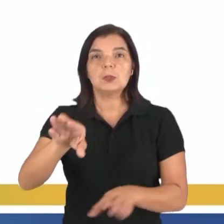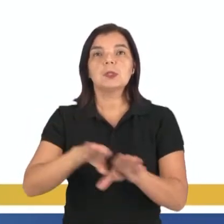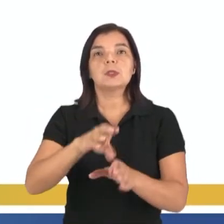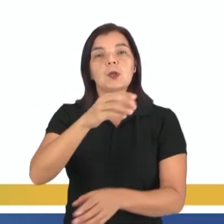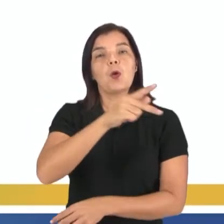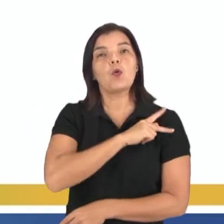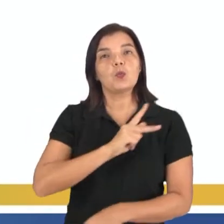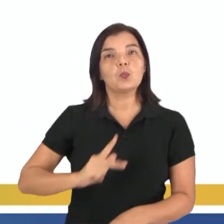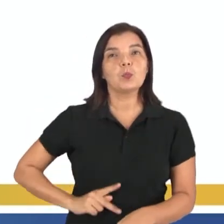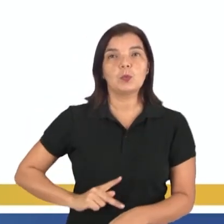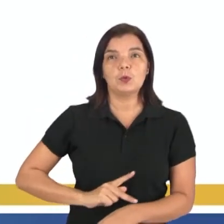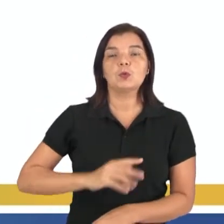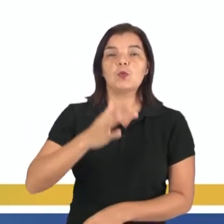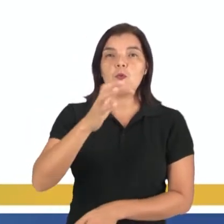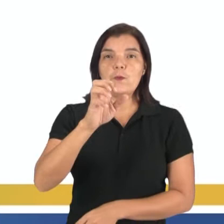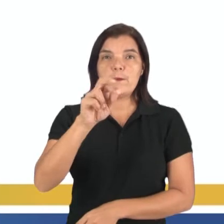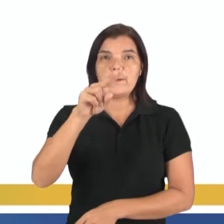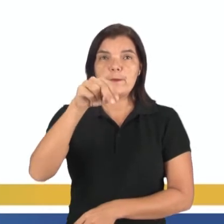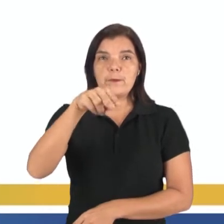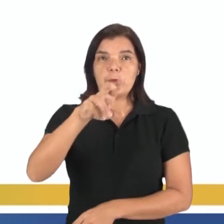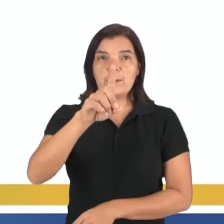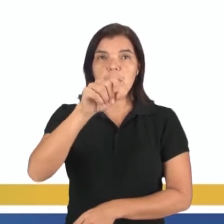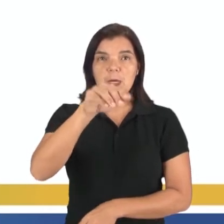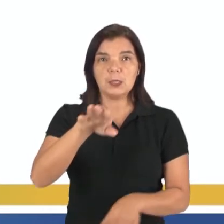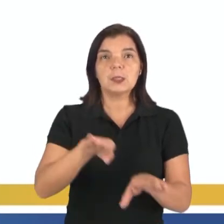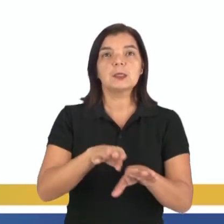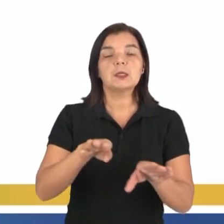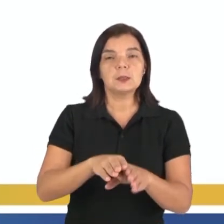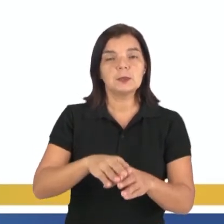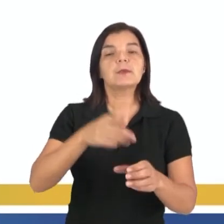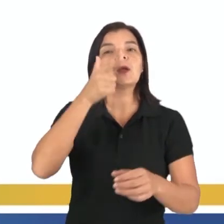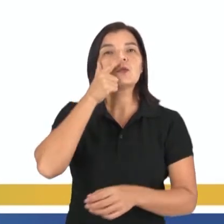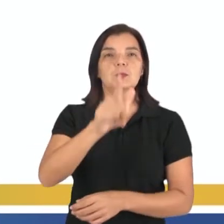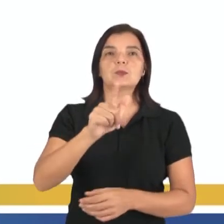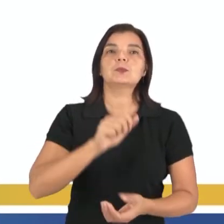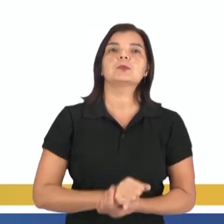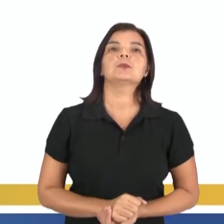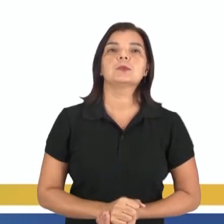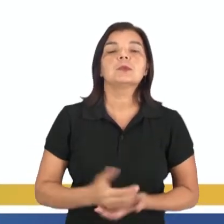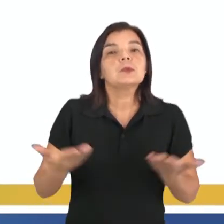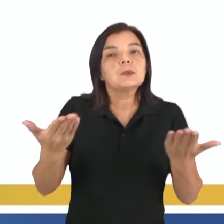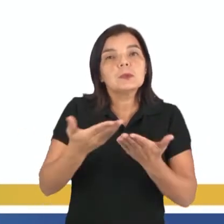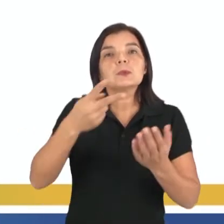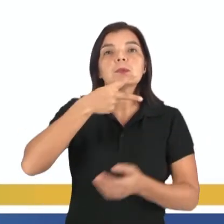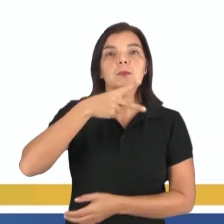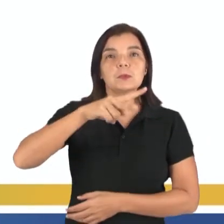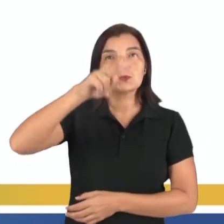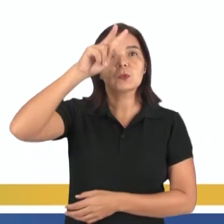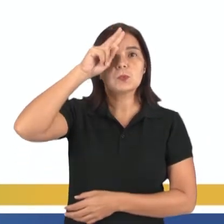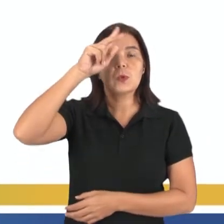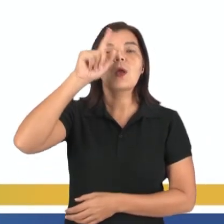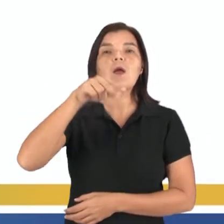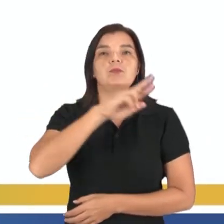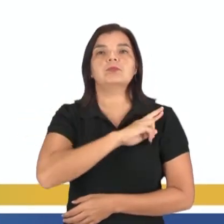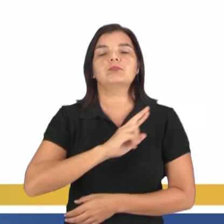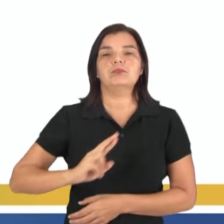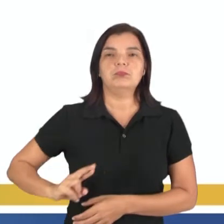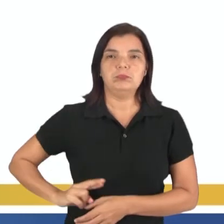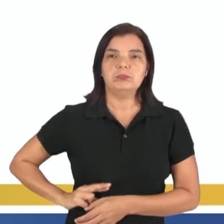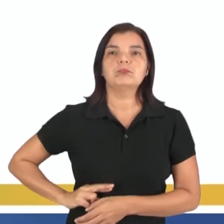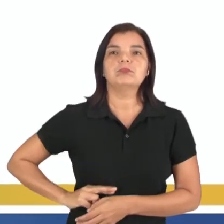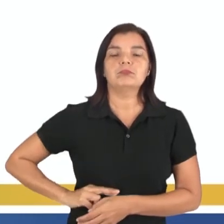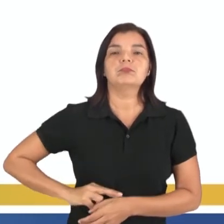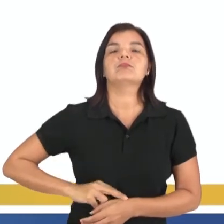presidente Fernando Balaúde Terry vai ser eleito. E, atualmente, né, o Peru é uma